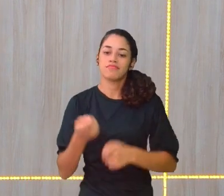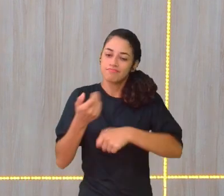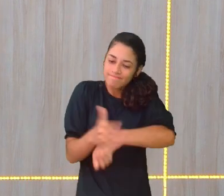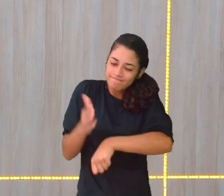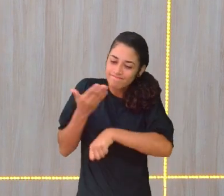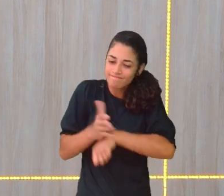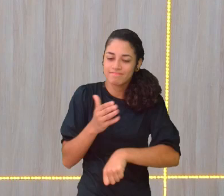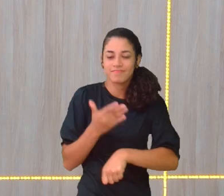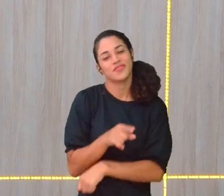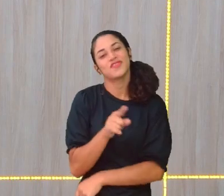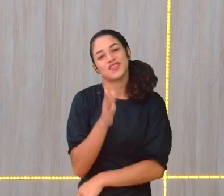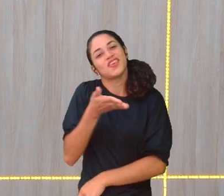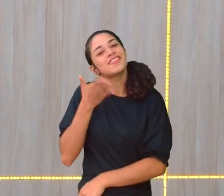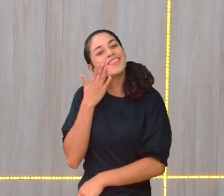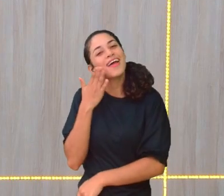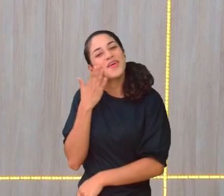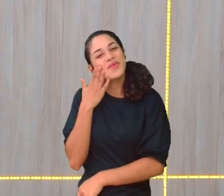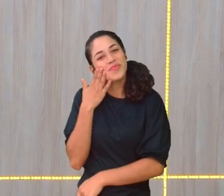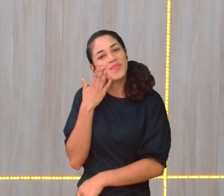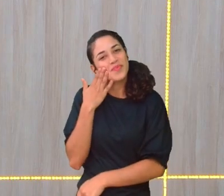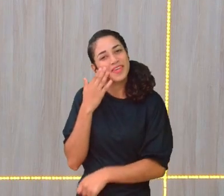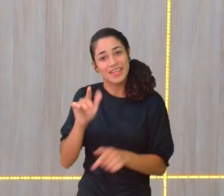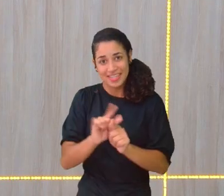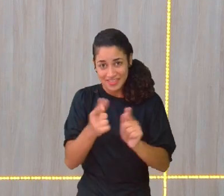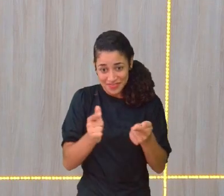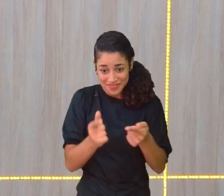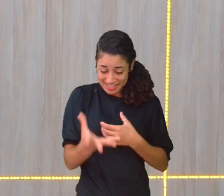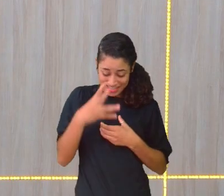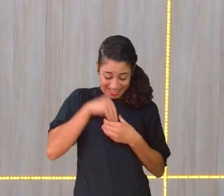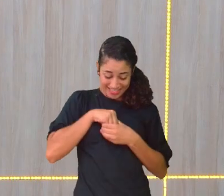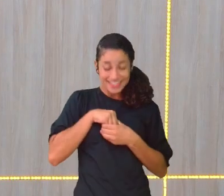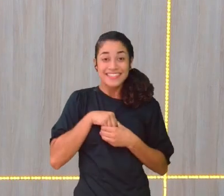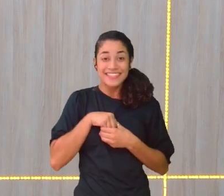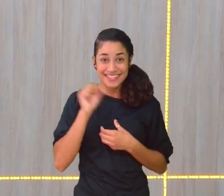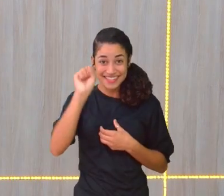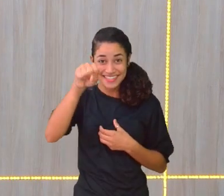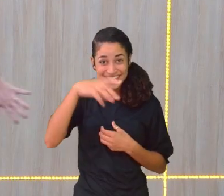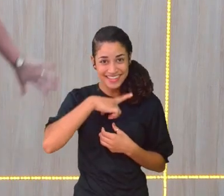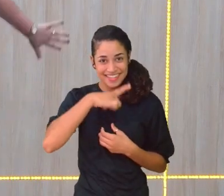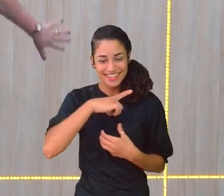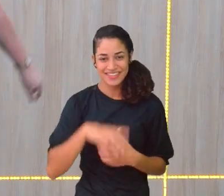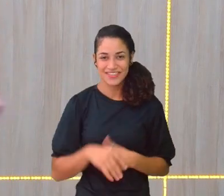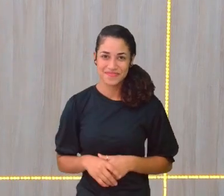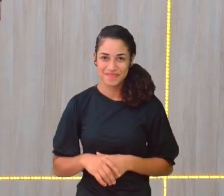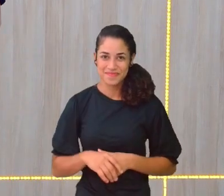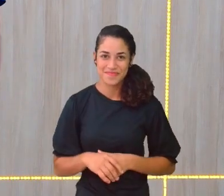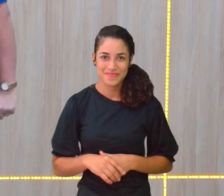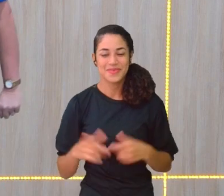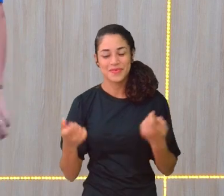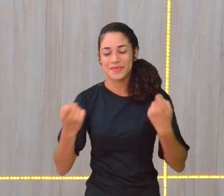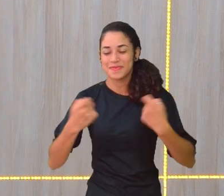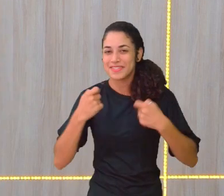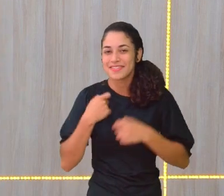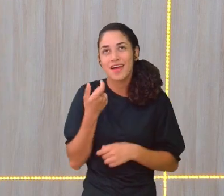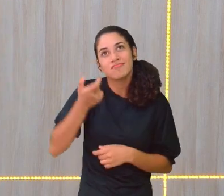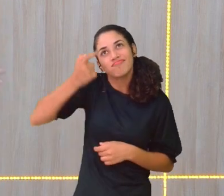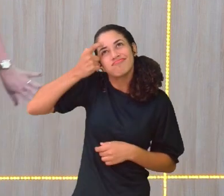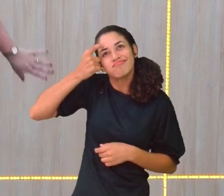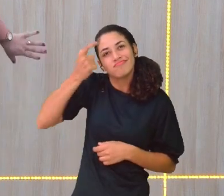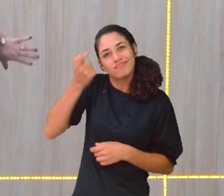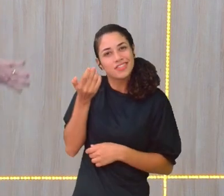sabe sim gramática, você tem uma gramática dentro de você. Então, desconstruir aí